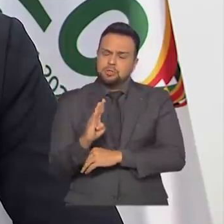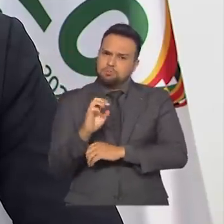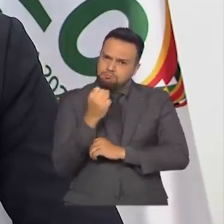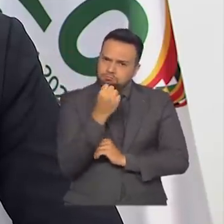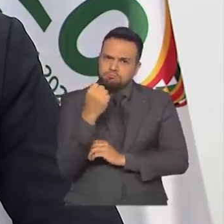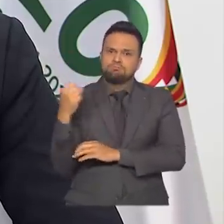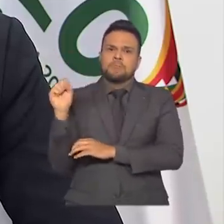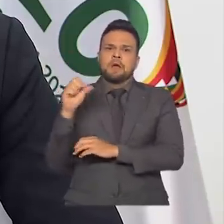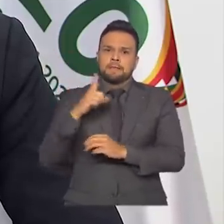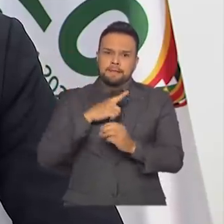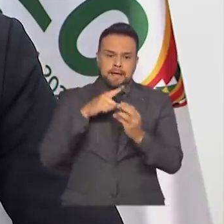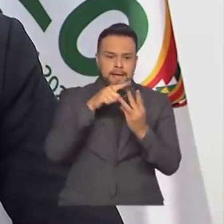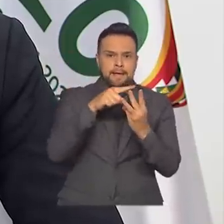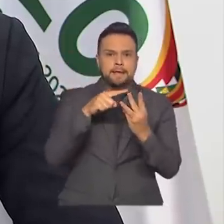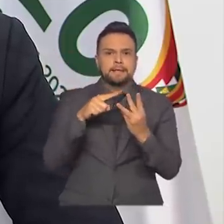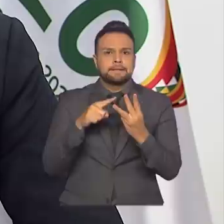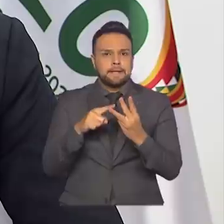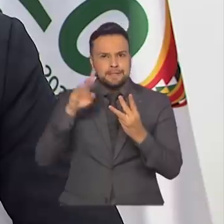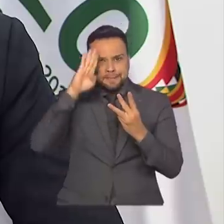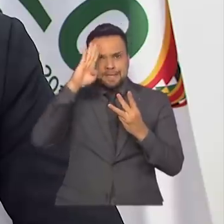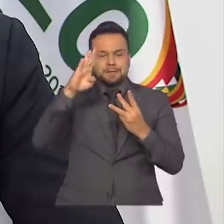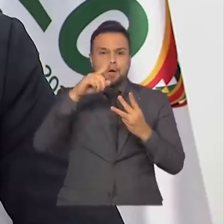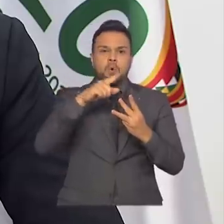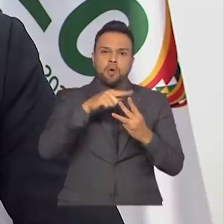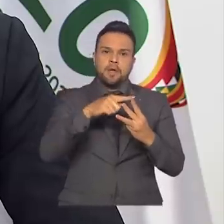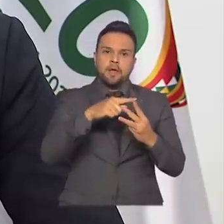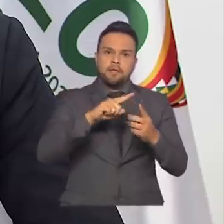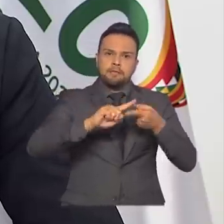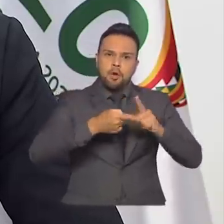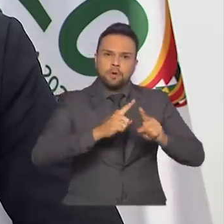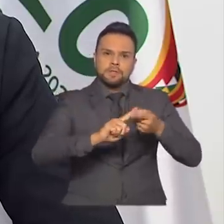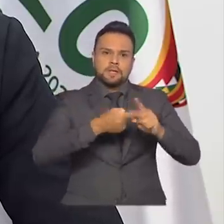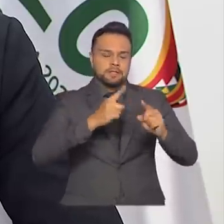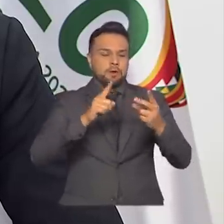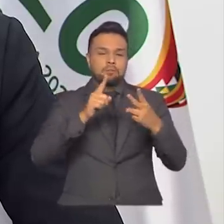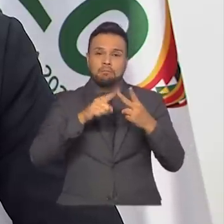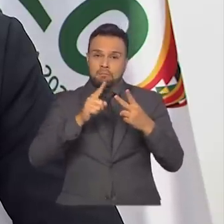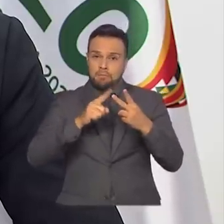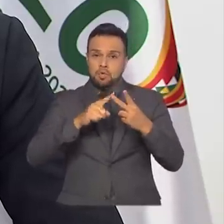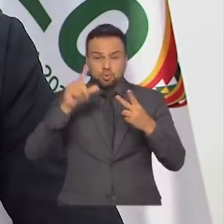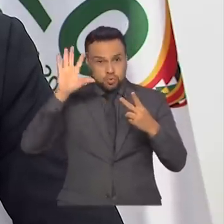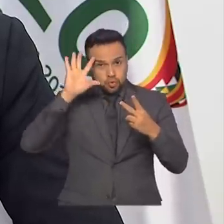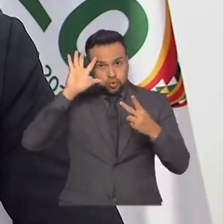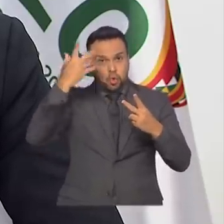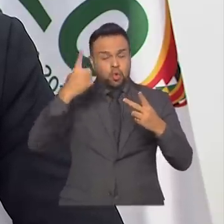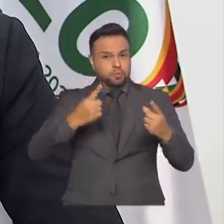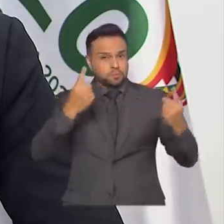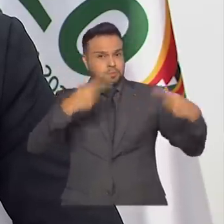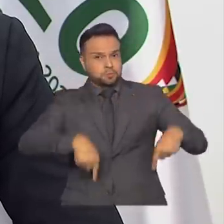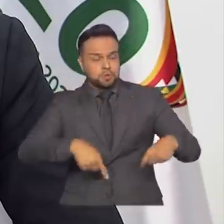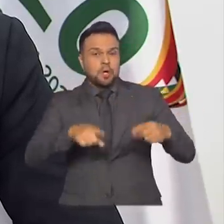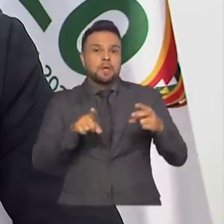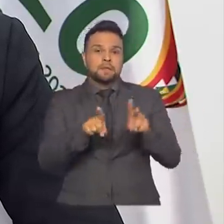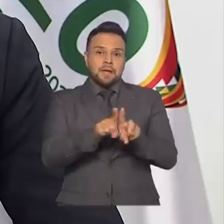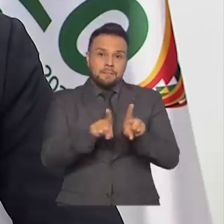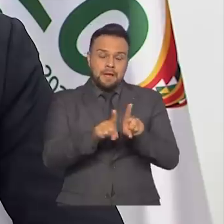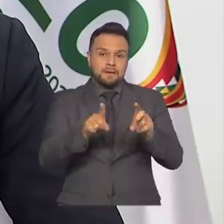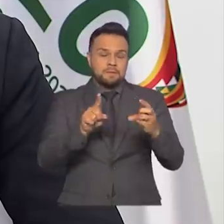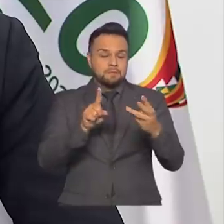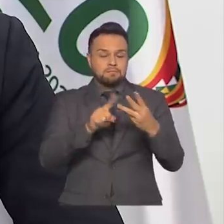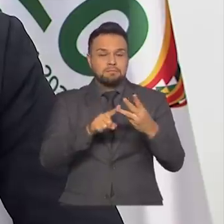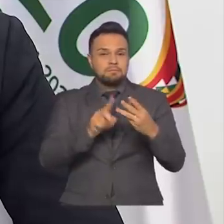nos três pilares da OMC: negociações, solução de controvérsias e monitoramento e